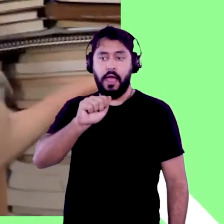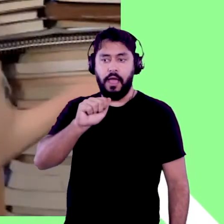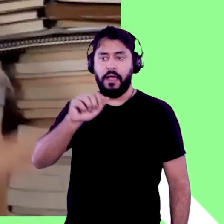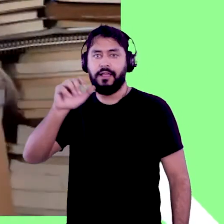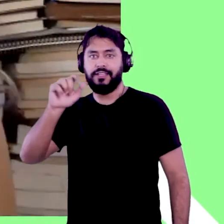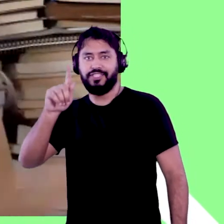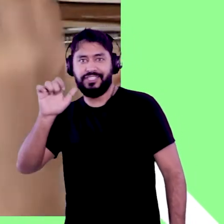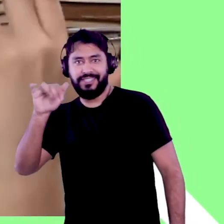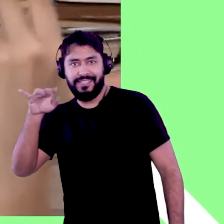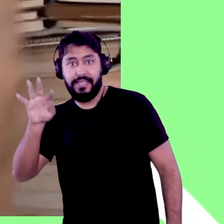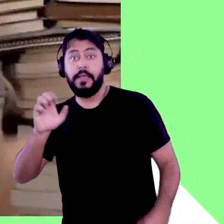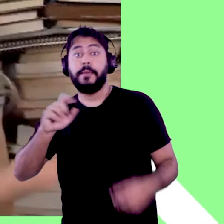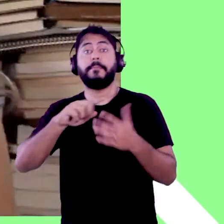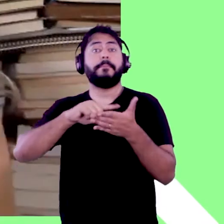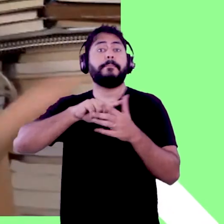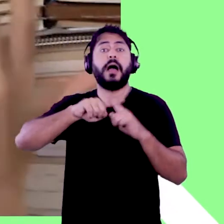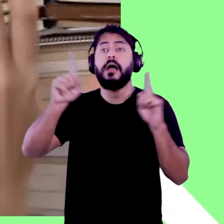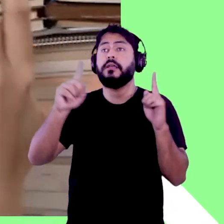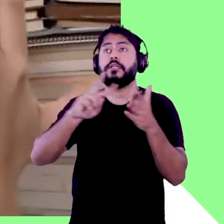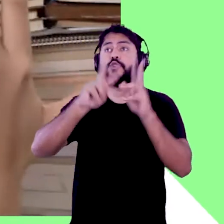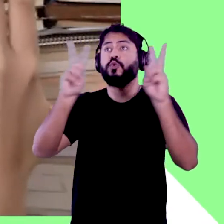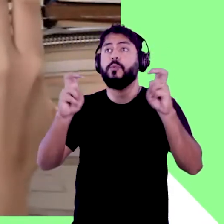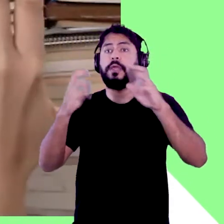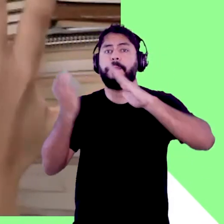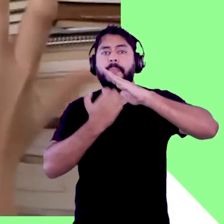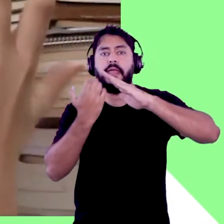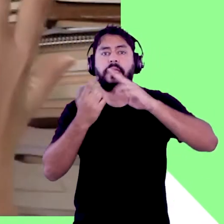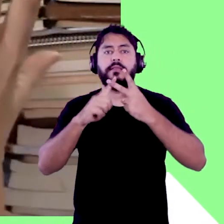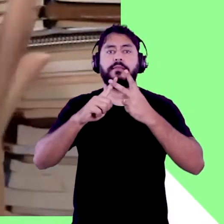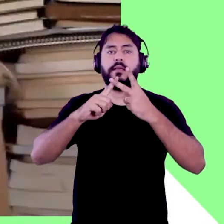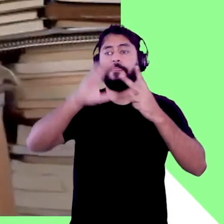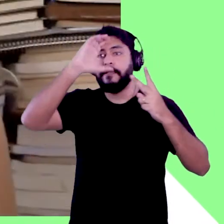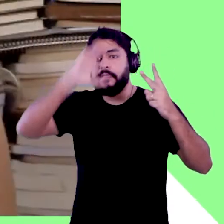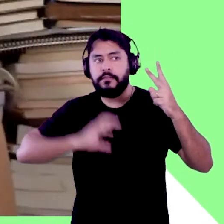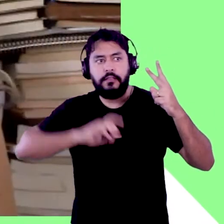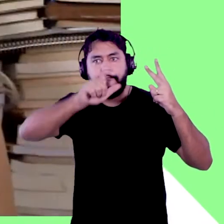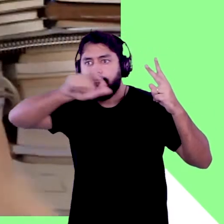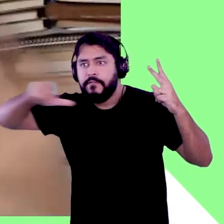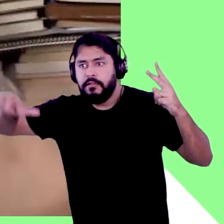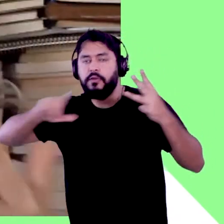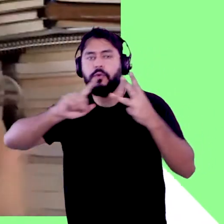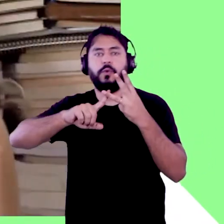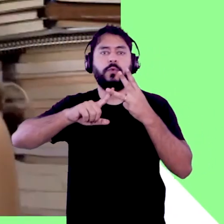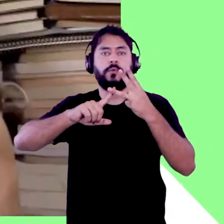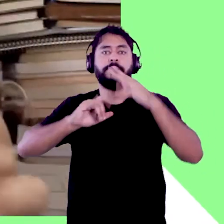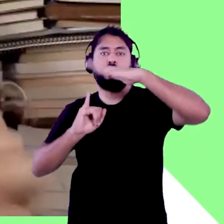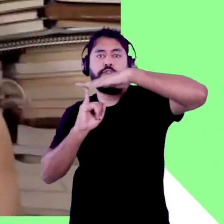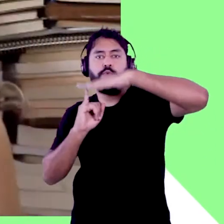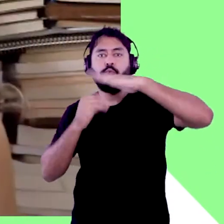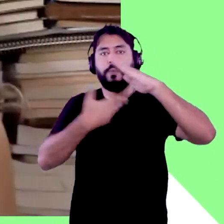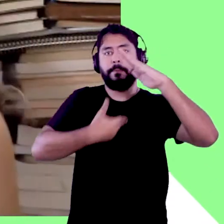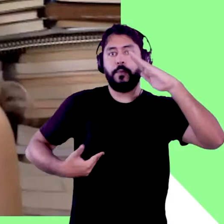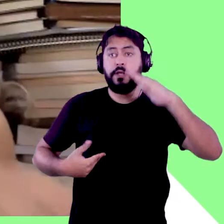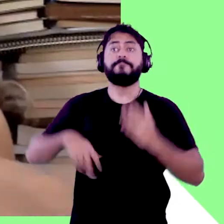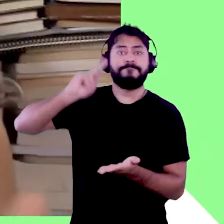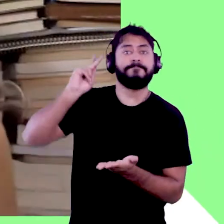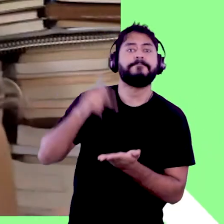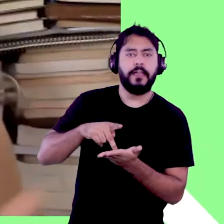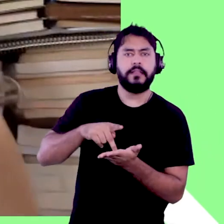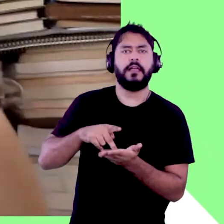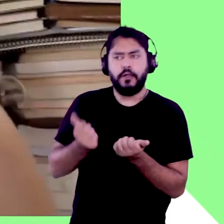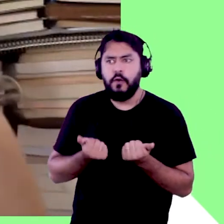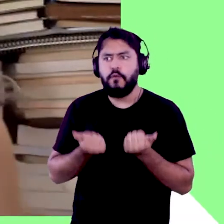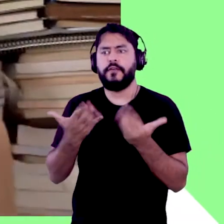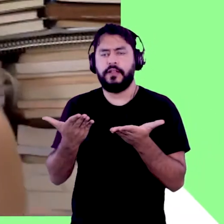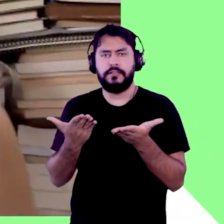de empresas, sociedade civil, instituições públicas, de realmente trazer a acessibilidade